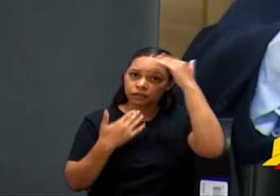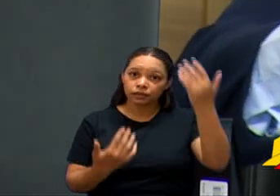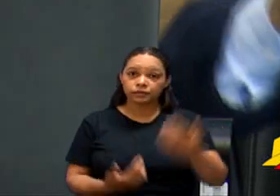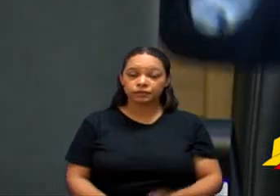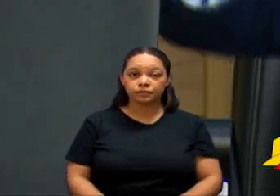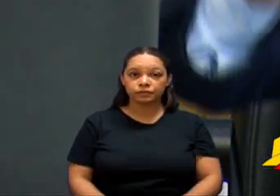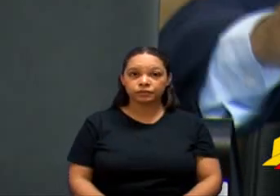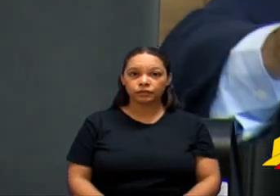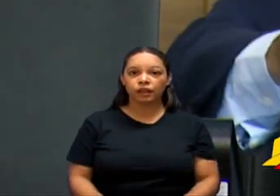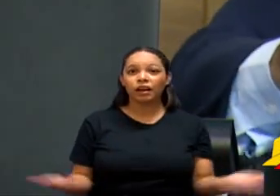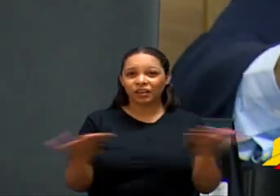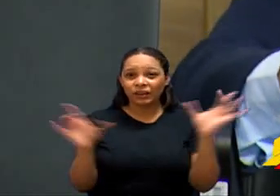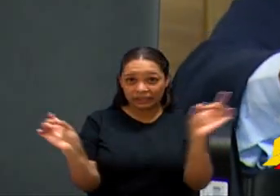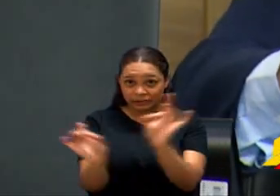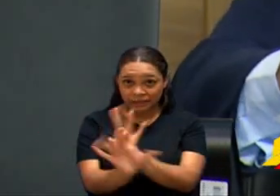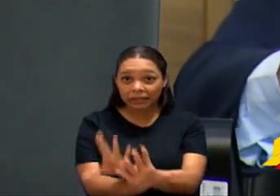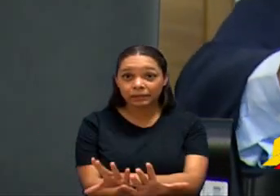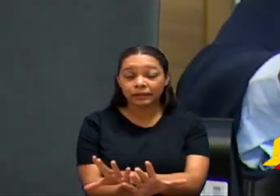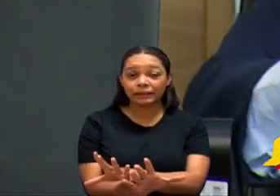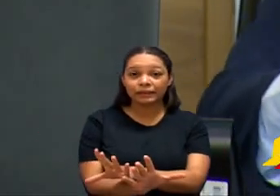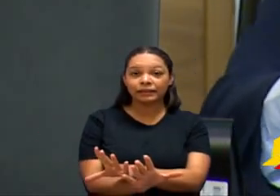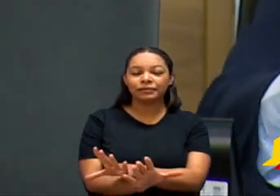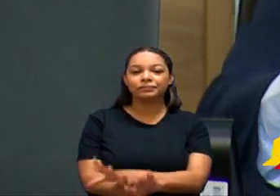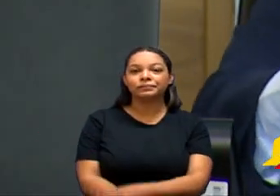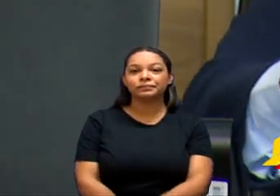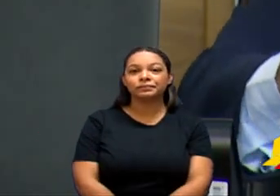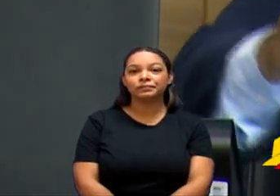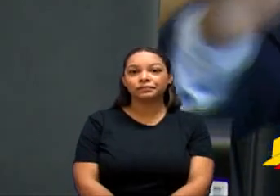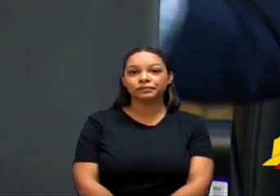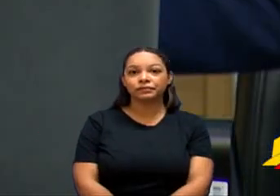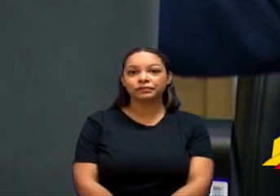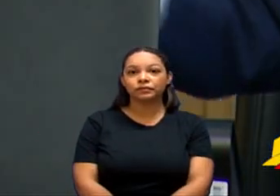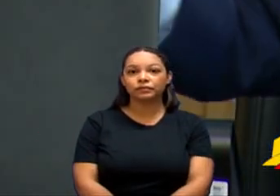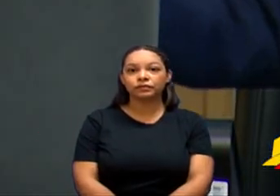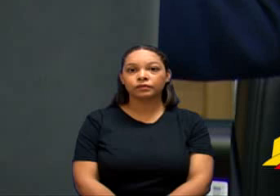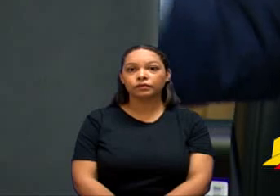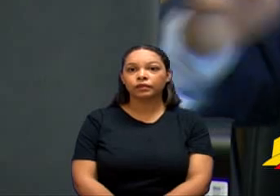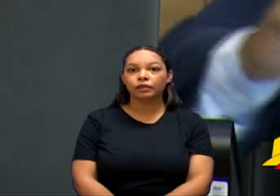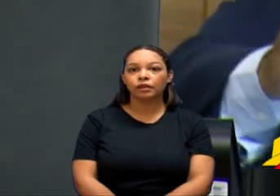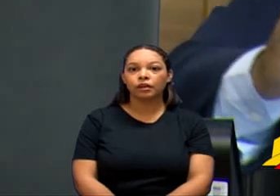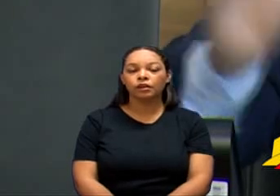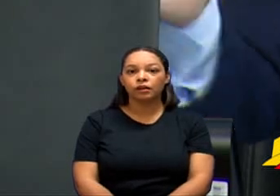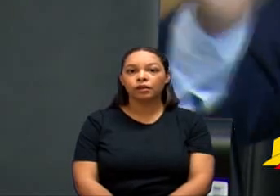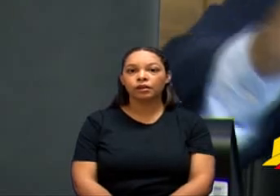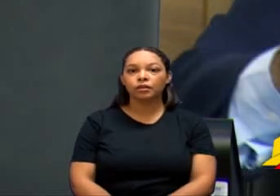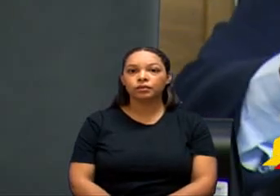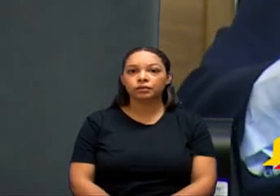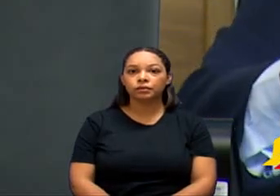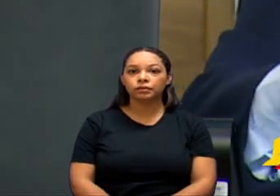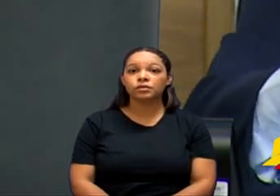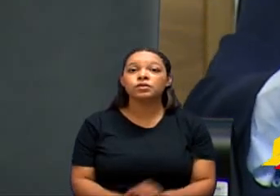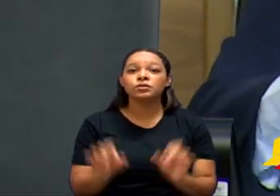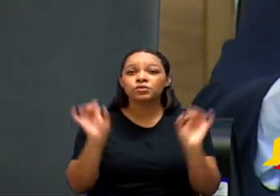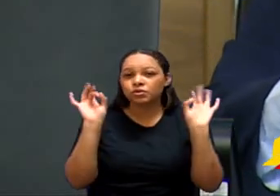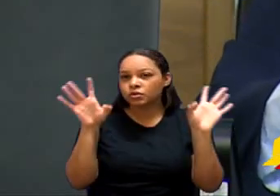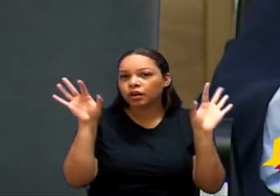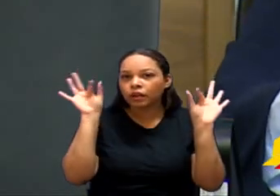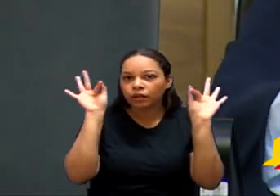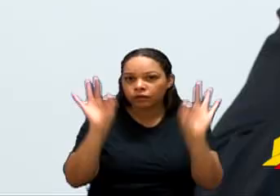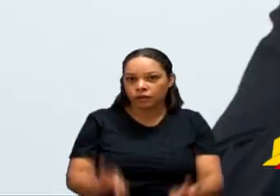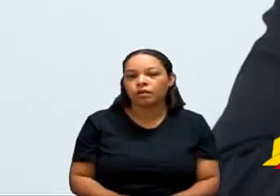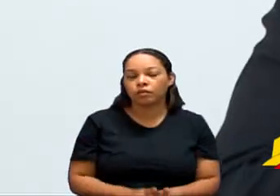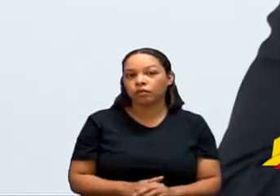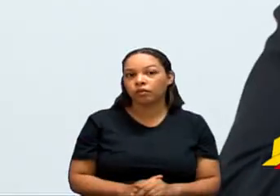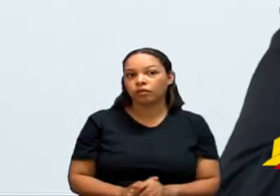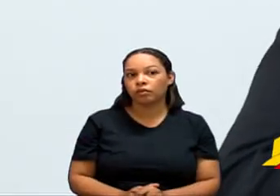Para nós encerrar, Silvano. Para terminar, tem mais algum vereador? Eu gostaria de chamar o cerimonial para nós poder... Só para terminar,